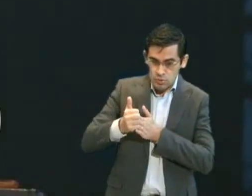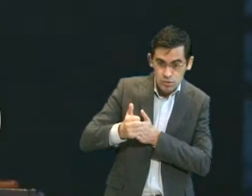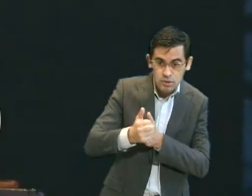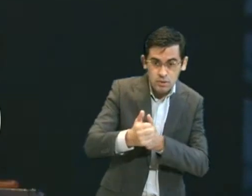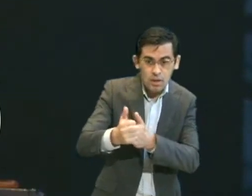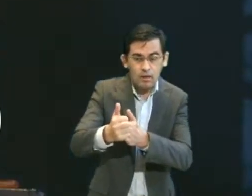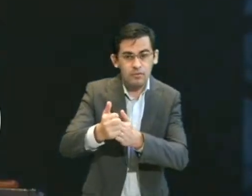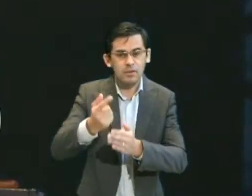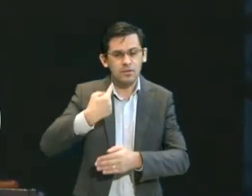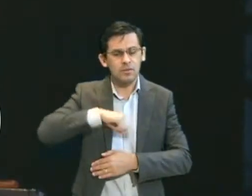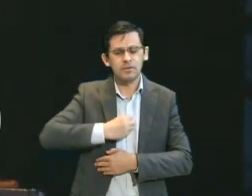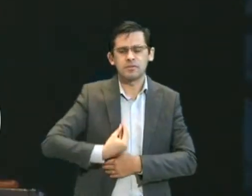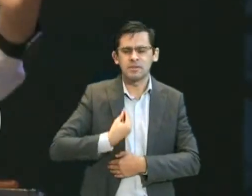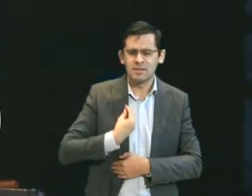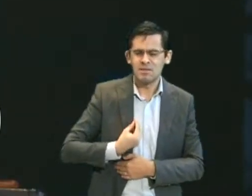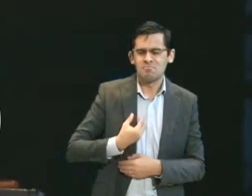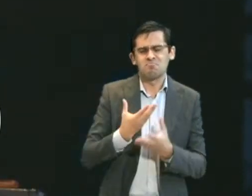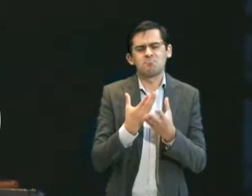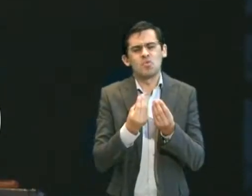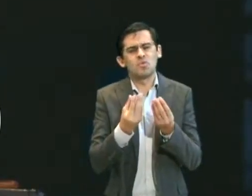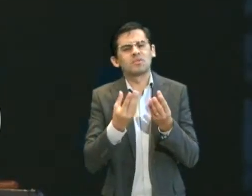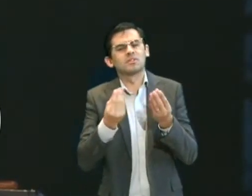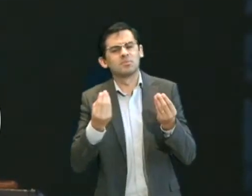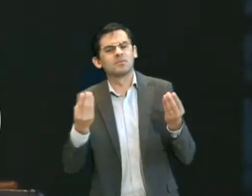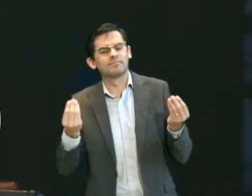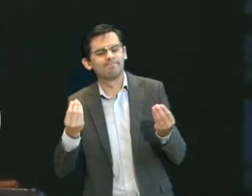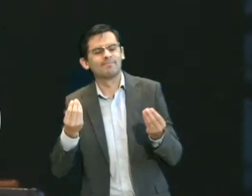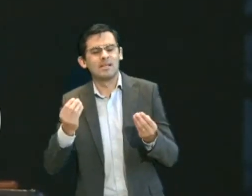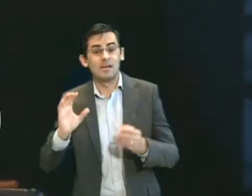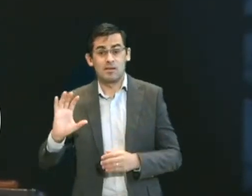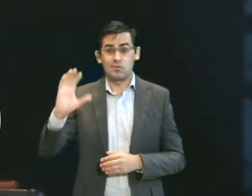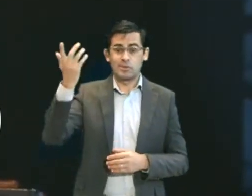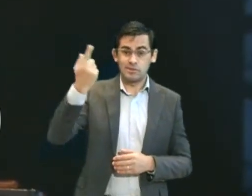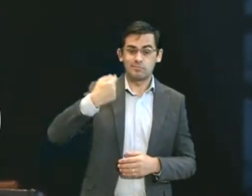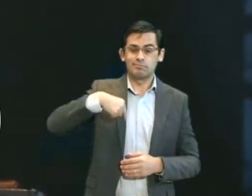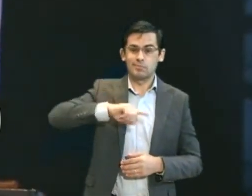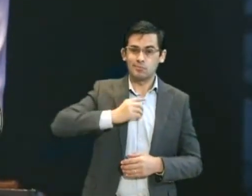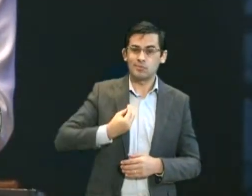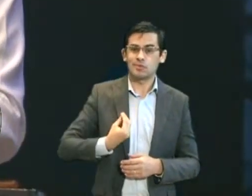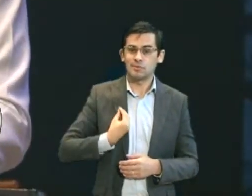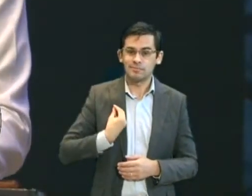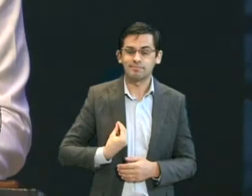de Deus para nós. Quantas vezes eu vi isso acontecendo?